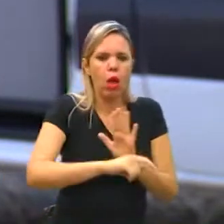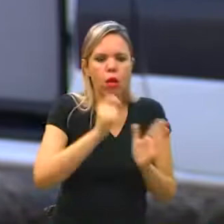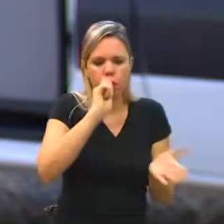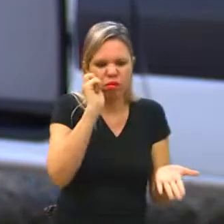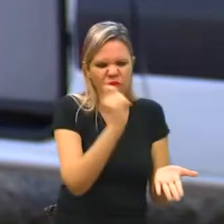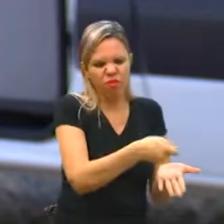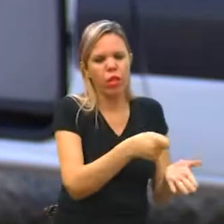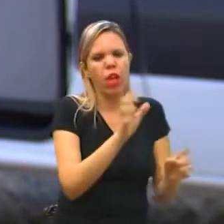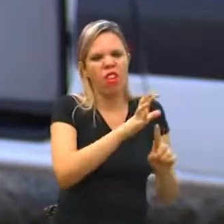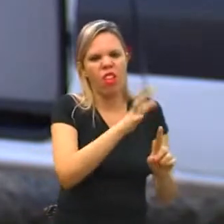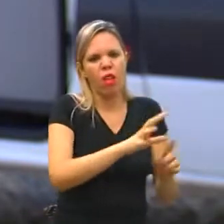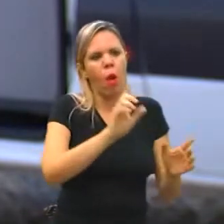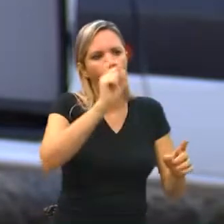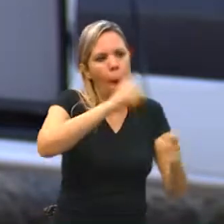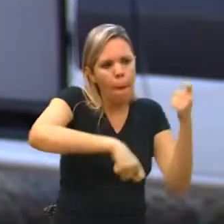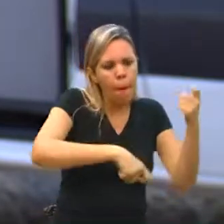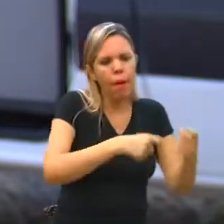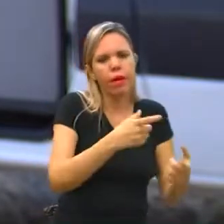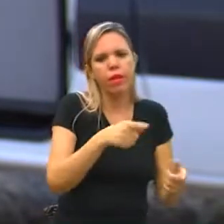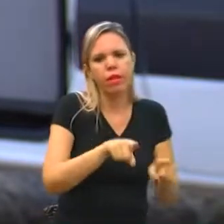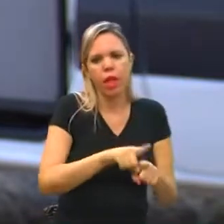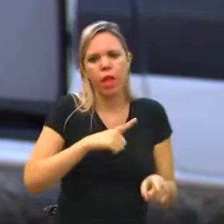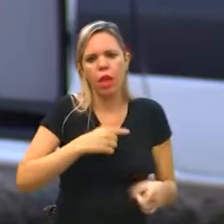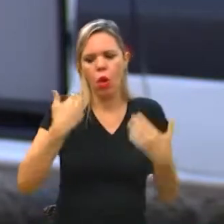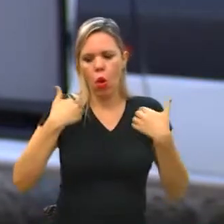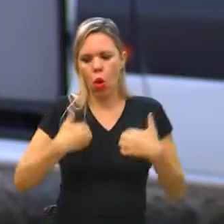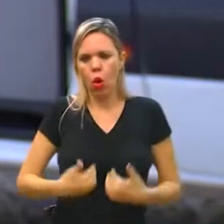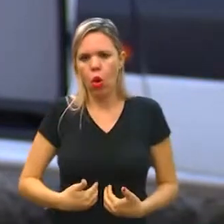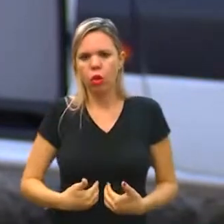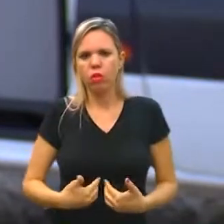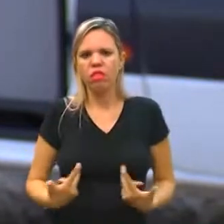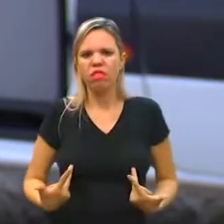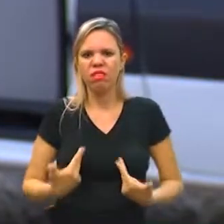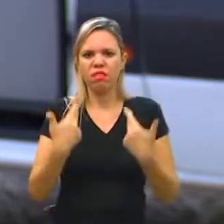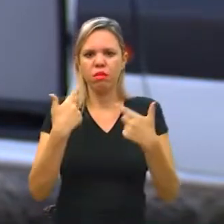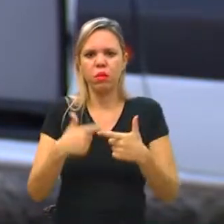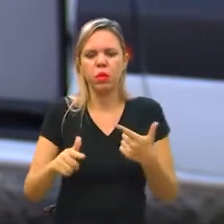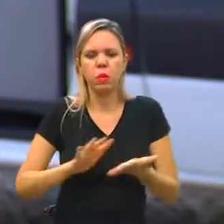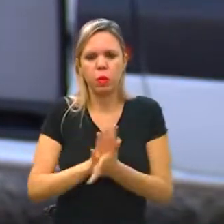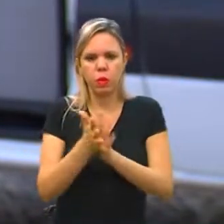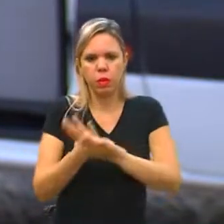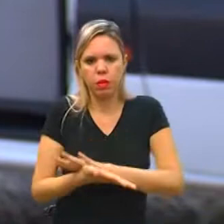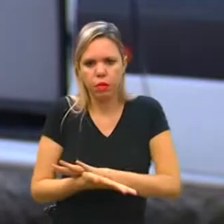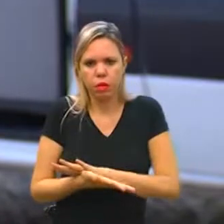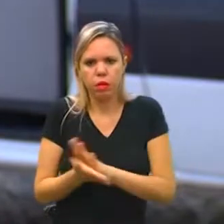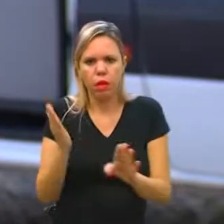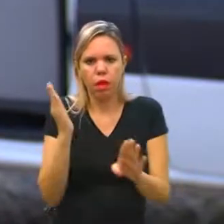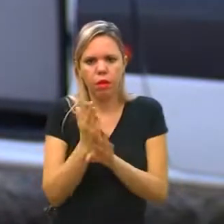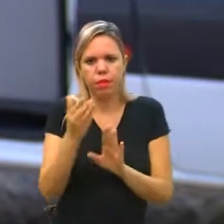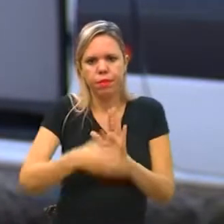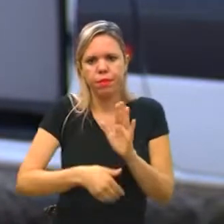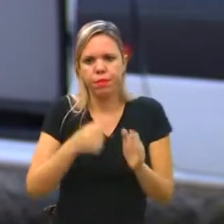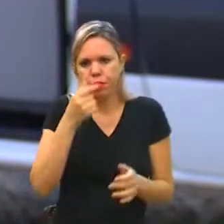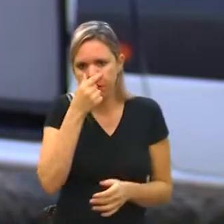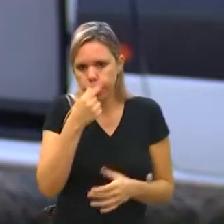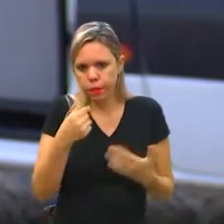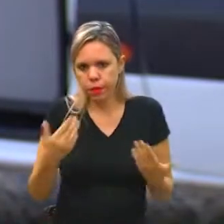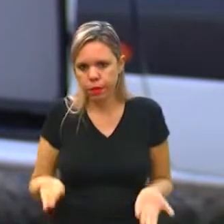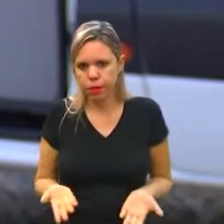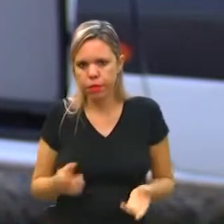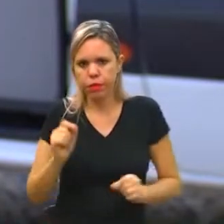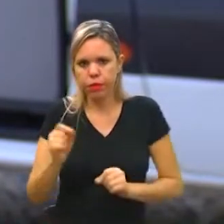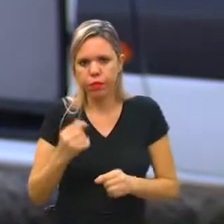sequestrada, drogada, estuprada e teve o seu corpo desfigurado para dificultar a